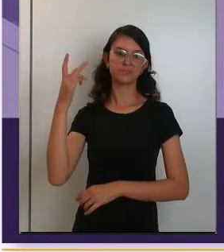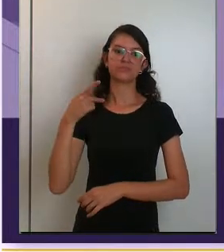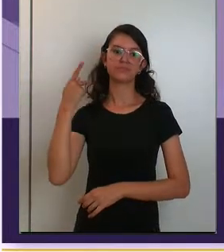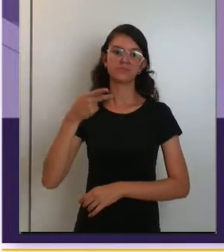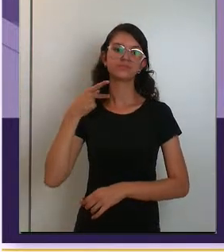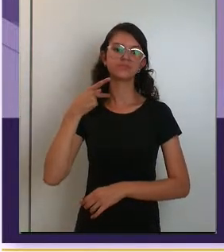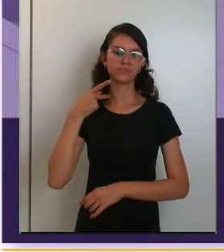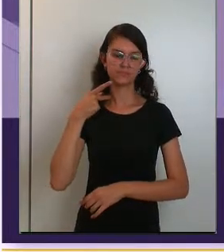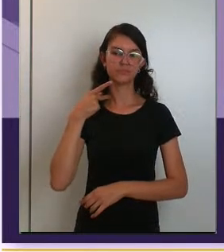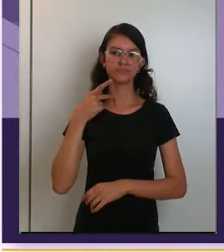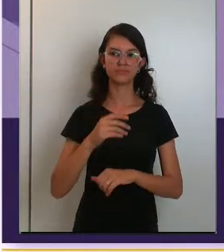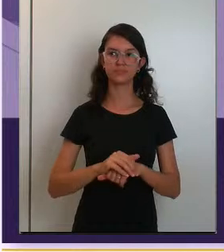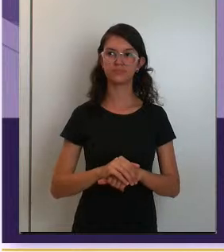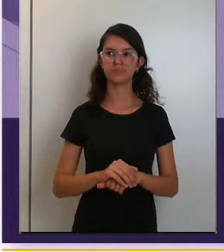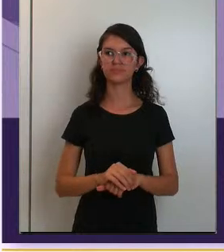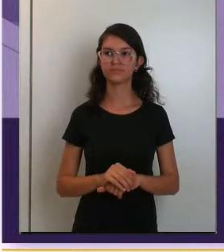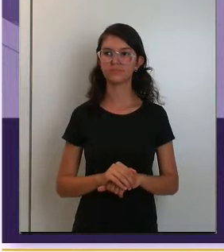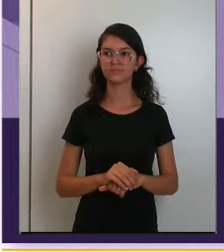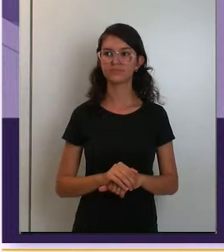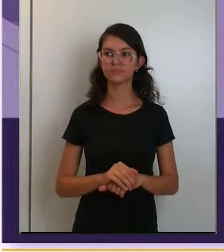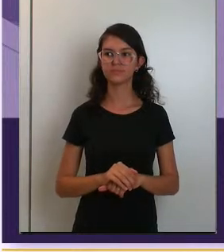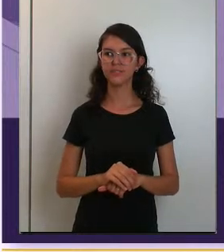do Trabalho, Adriane Reis de Araújo.